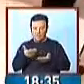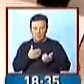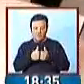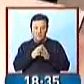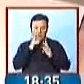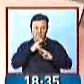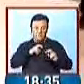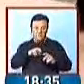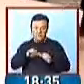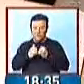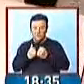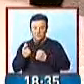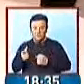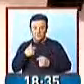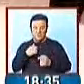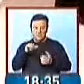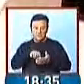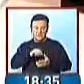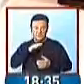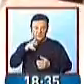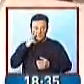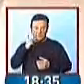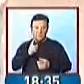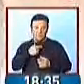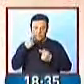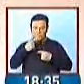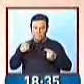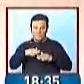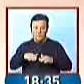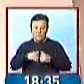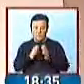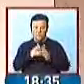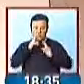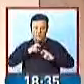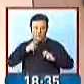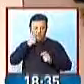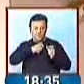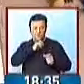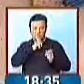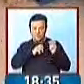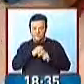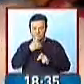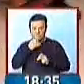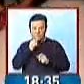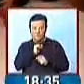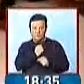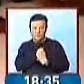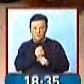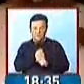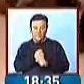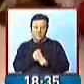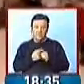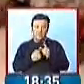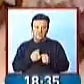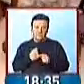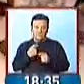e a sociedade. O Centro de Ciência Viva torna-se então o palco onde os investigadores podem vir falar sobre o seu trabalho e,